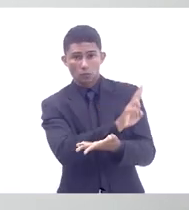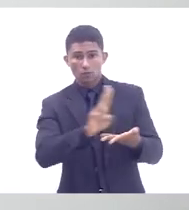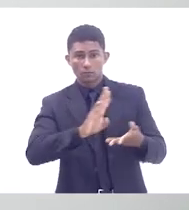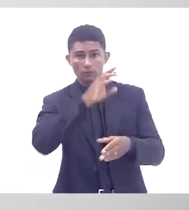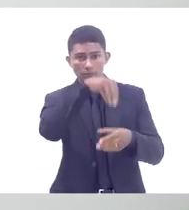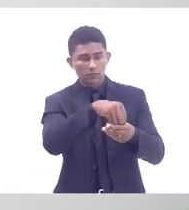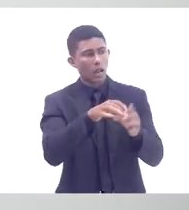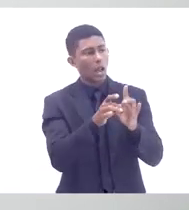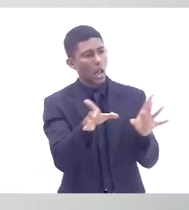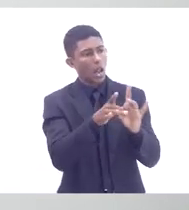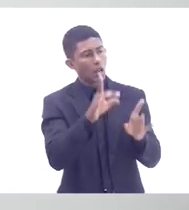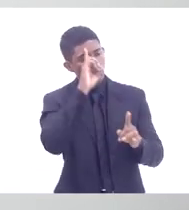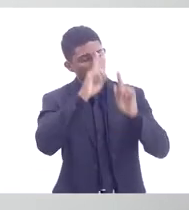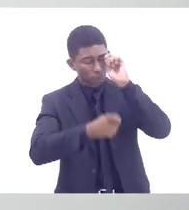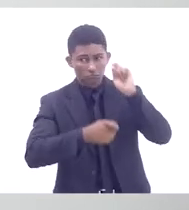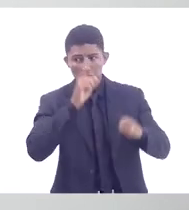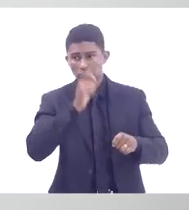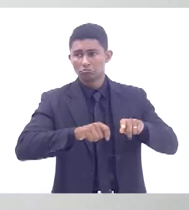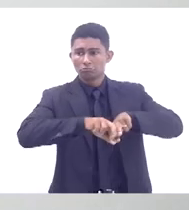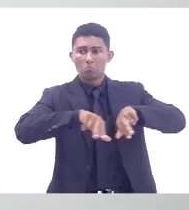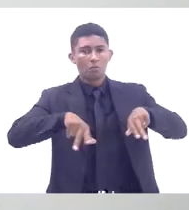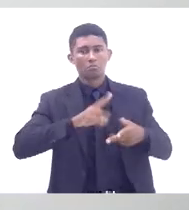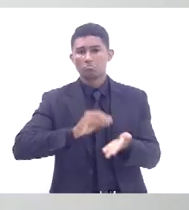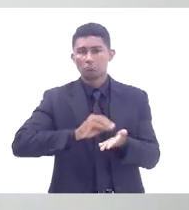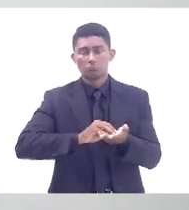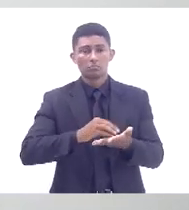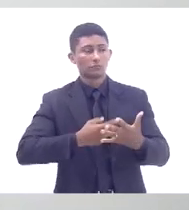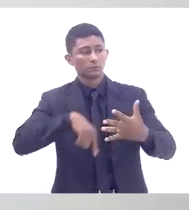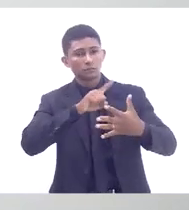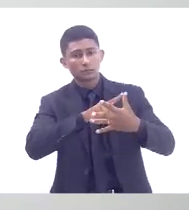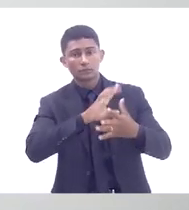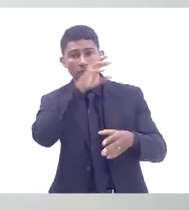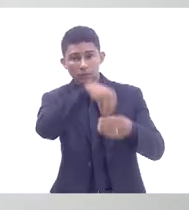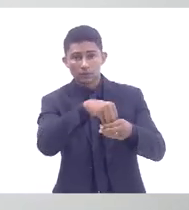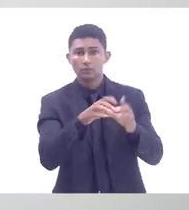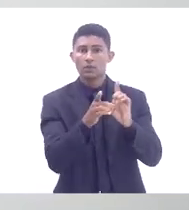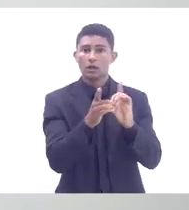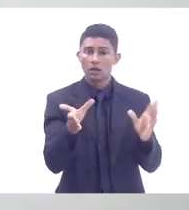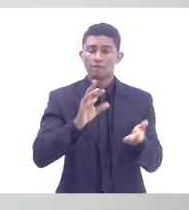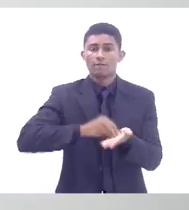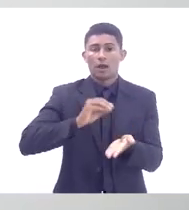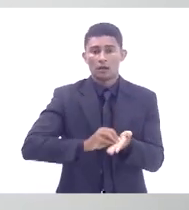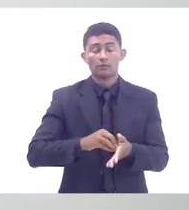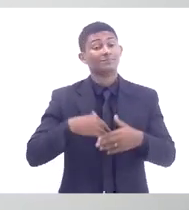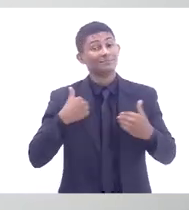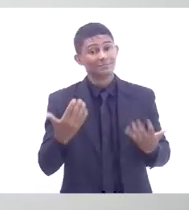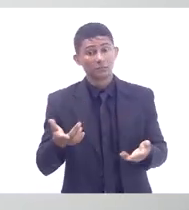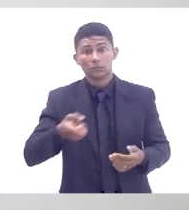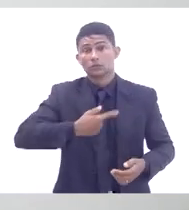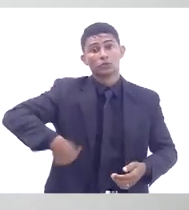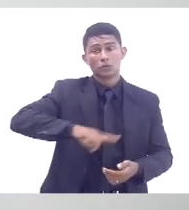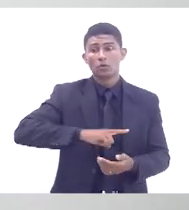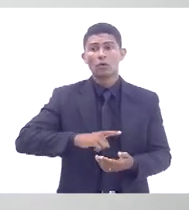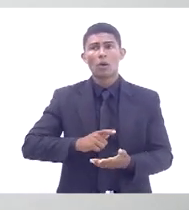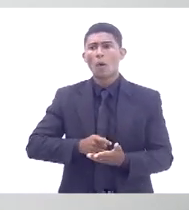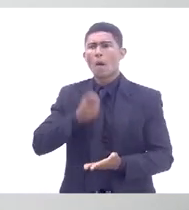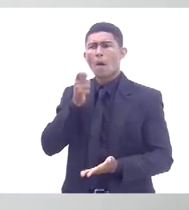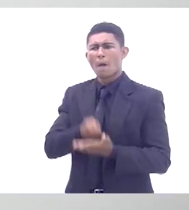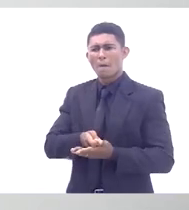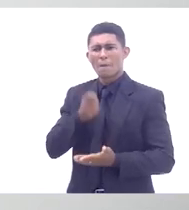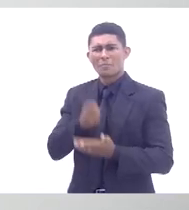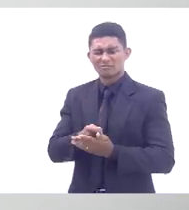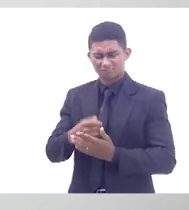falta de democracia interna e de diálogo Nós temos a obrigação de ficar